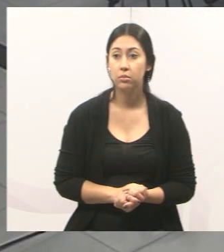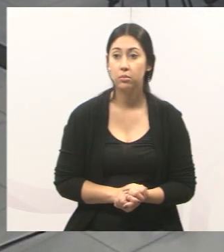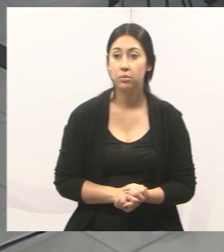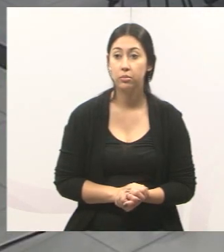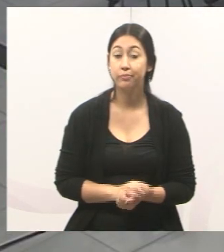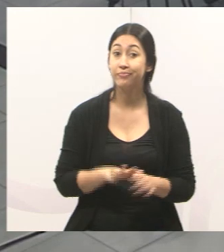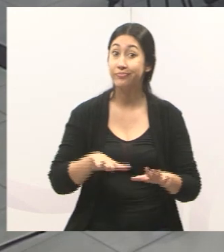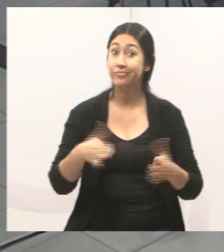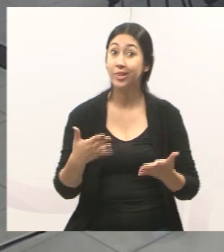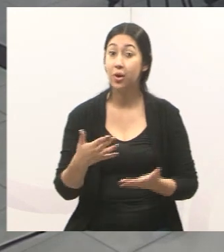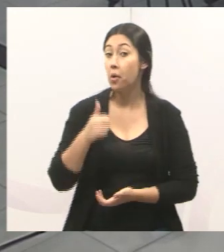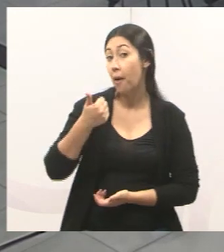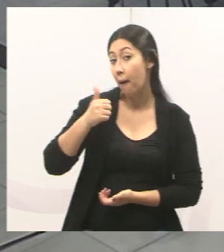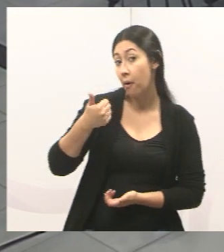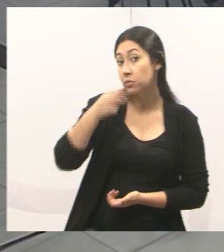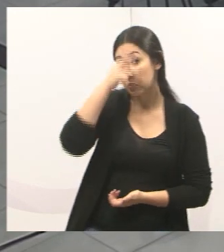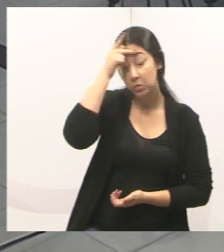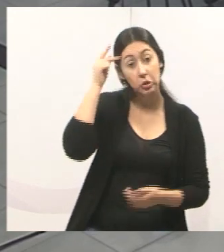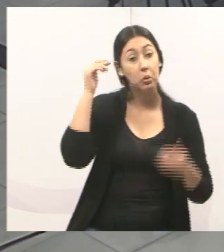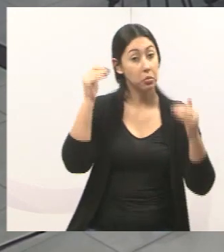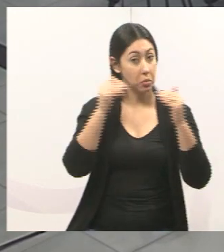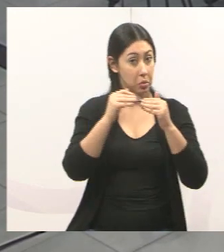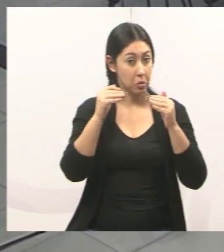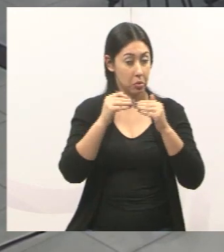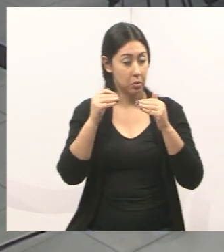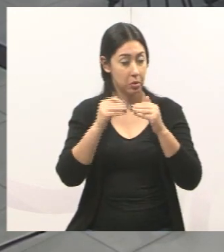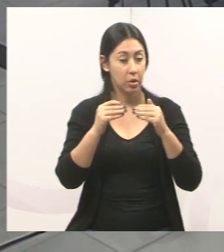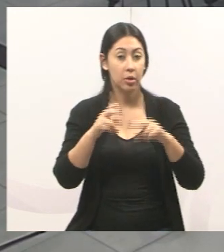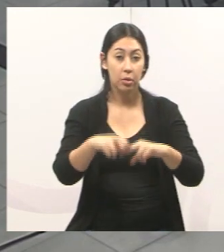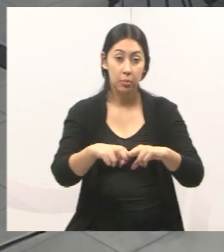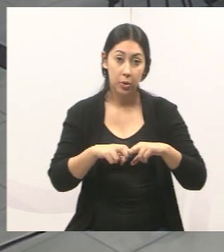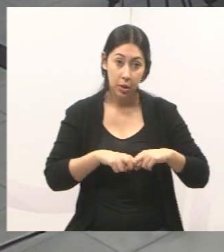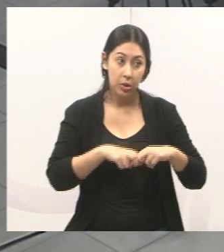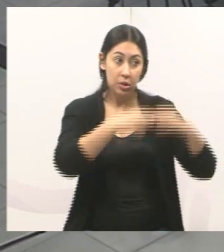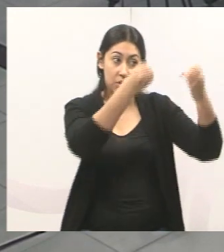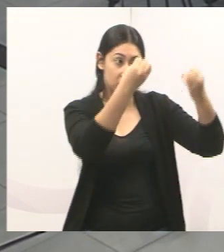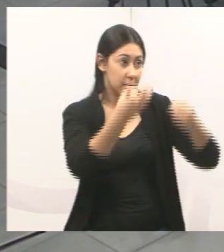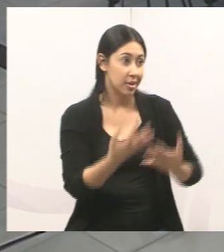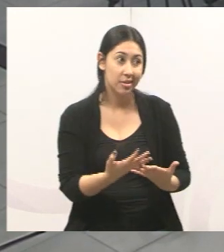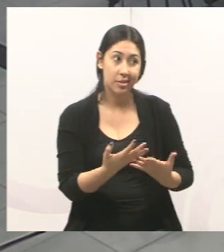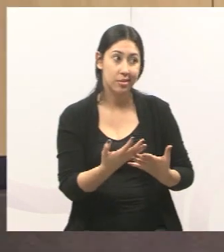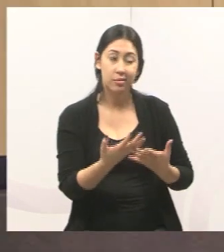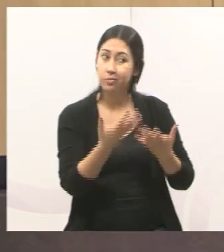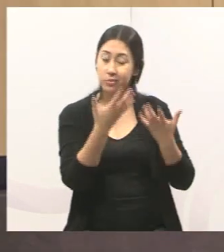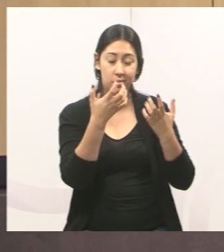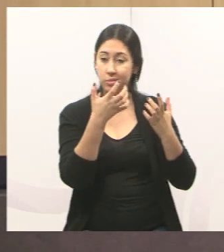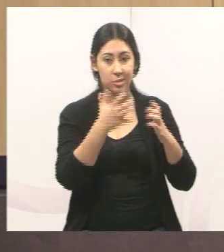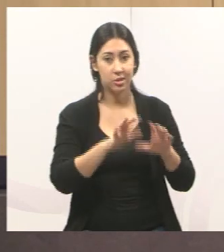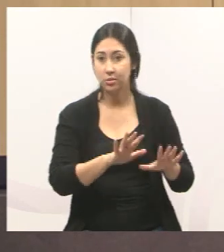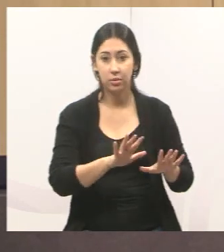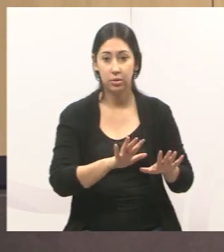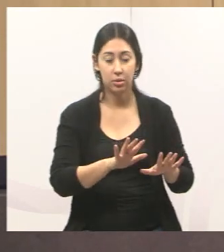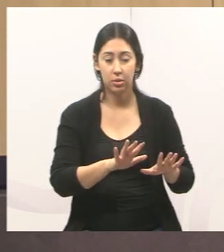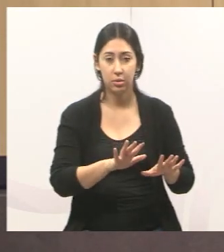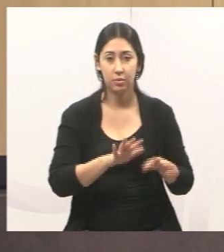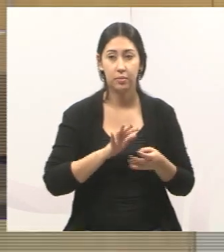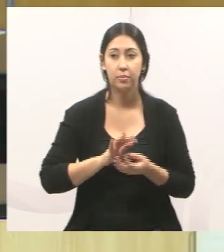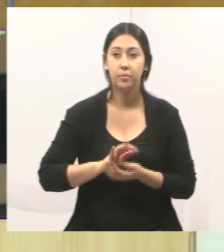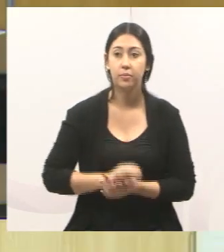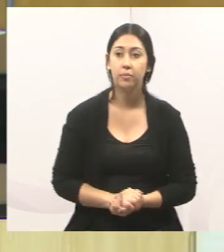Então, 11 votos favoráveis ao parecer. Então, as contas do exercício 2016 do ex-prefeito Hamilton Ribeiro Mota